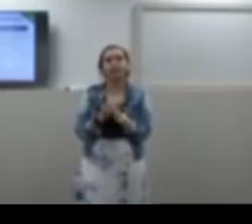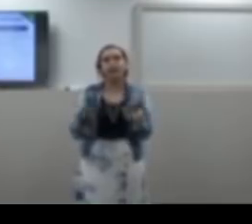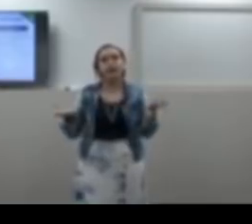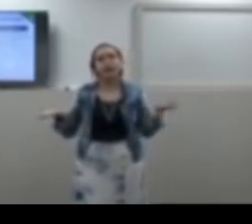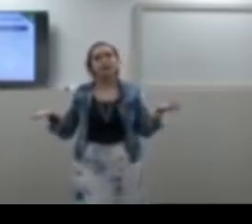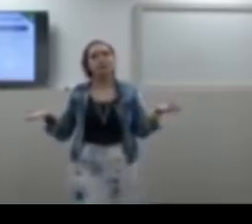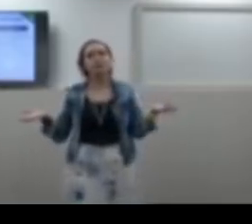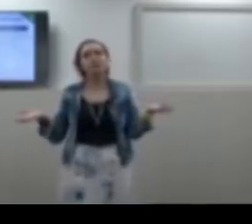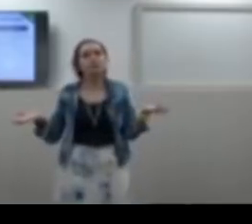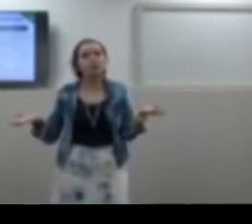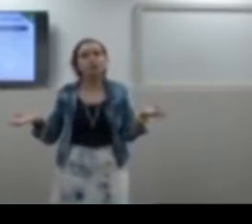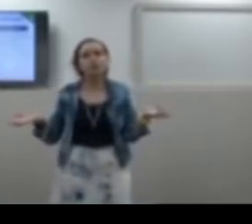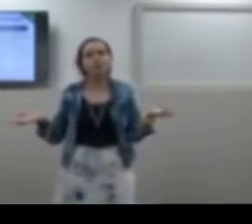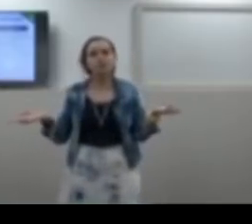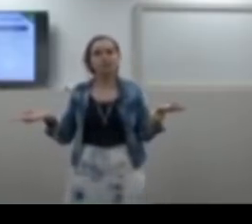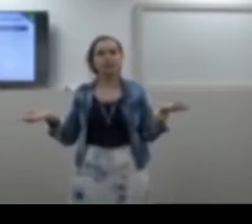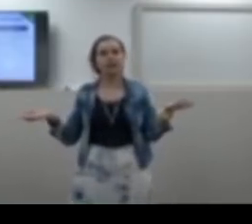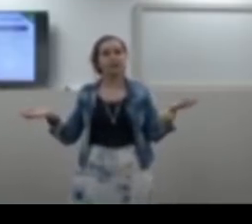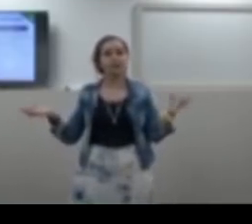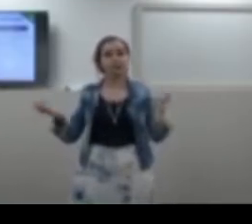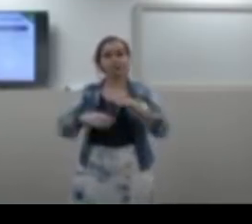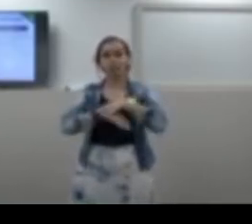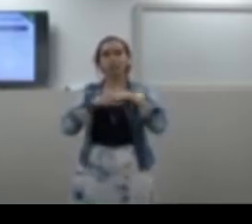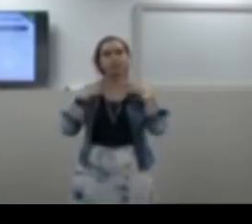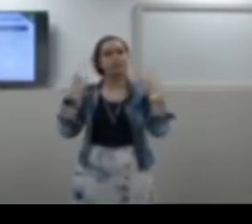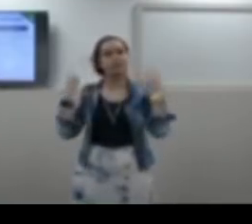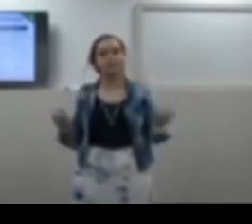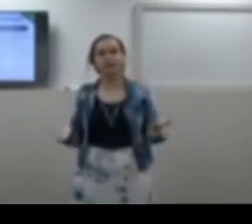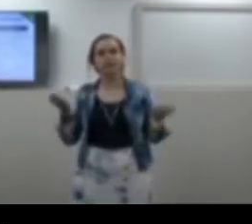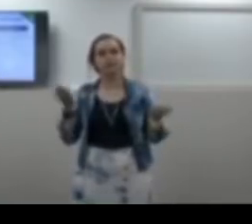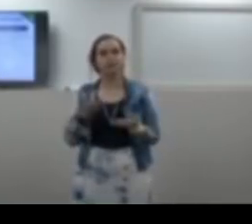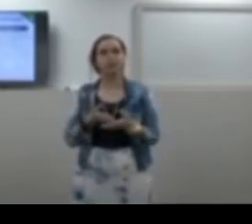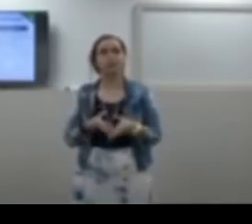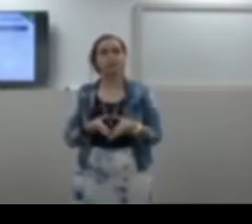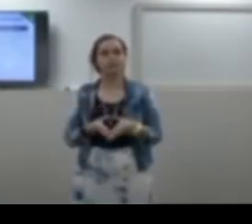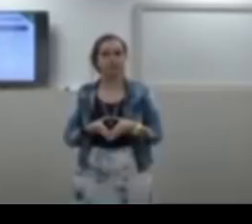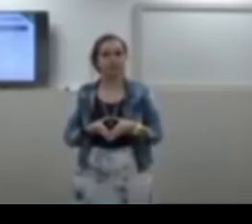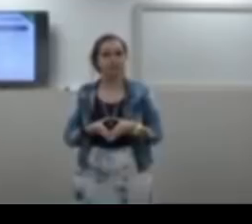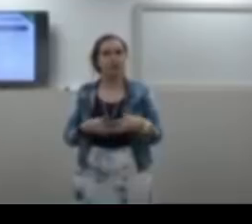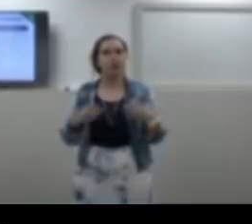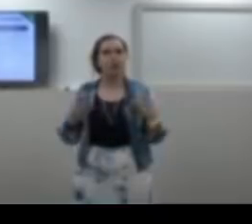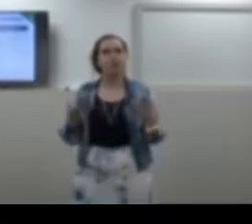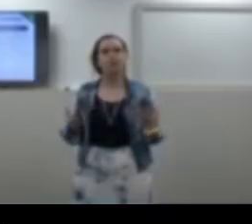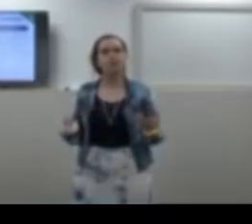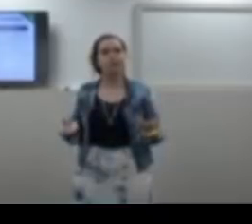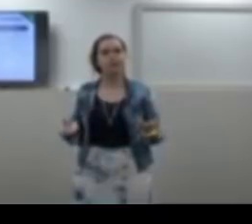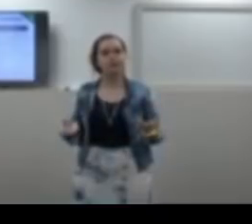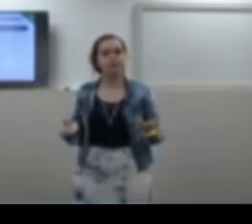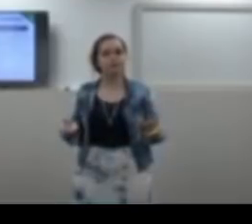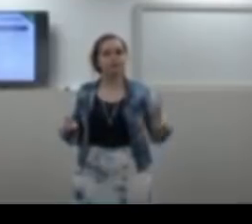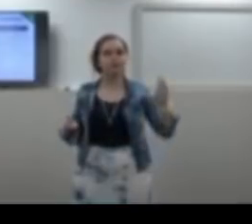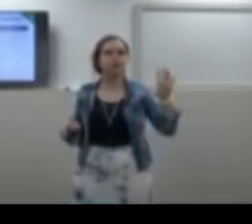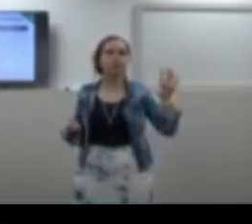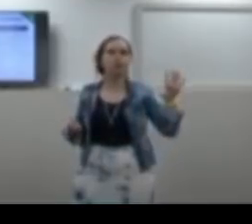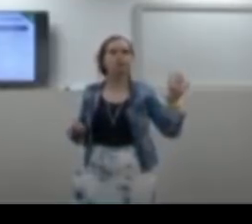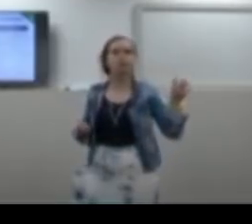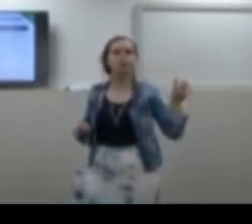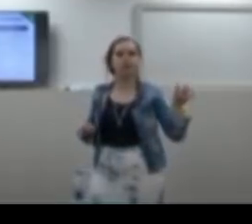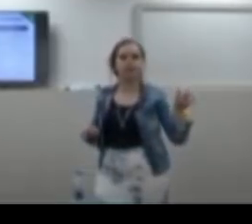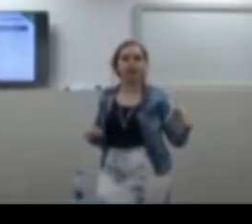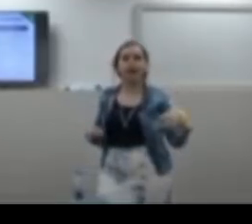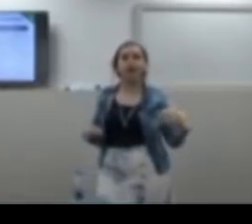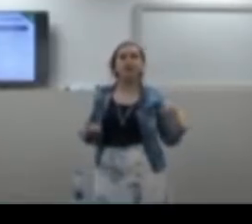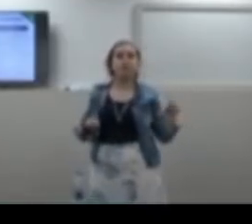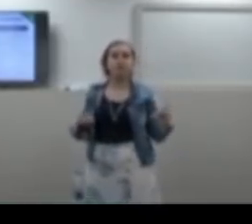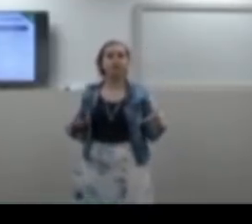podem sumir. A gente destruiu todo esse ambiente, a gente destruiu todo esse habitat, esse domínio morfoclimático. Olha só o que está acontecendo. Então a gente